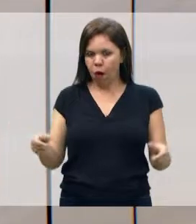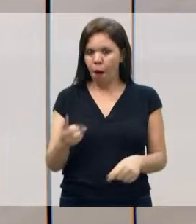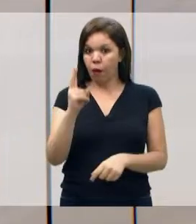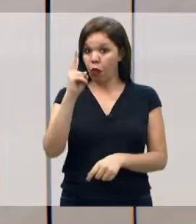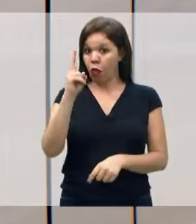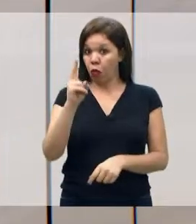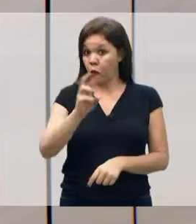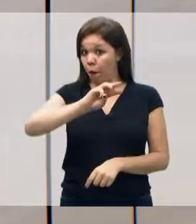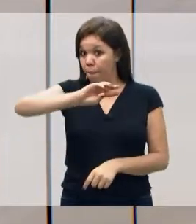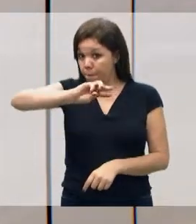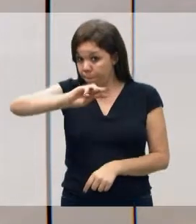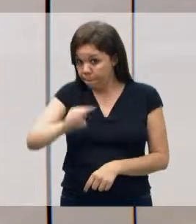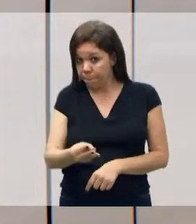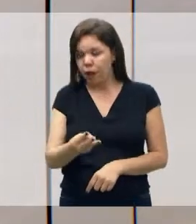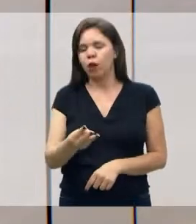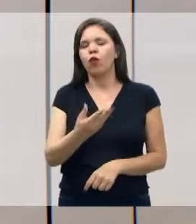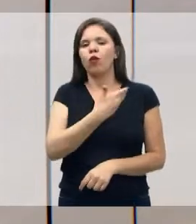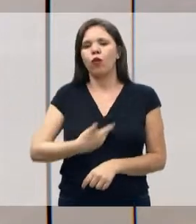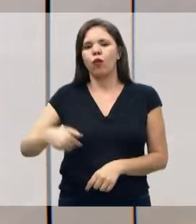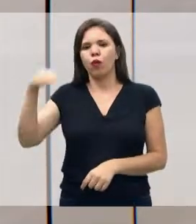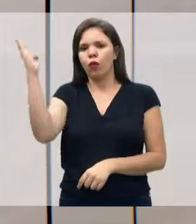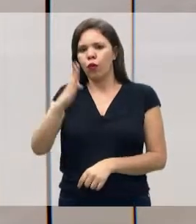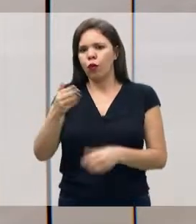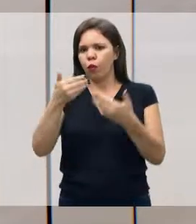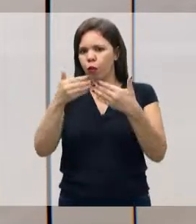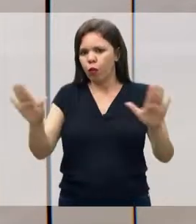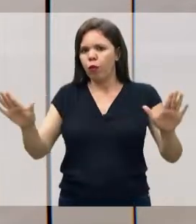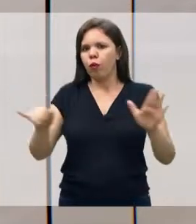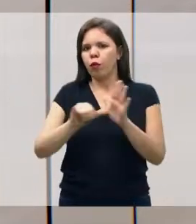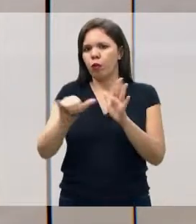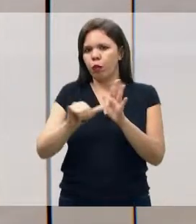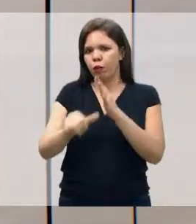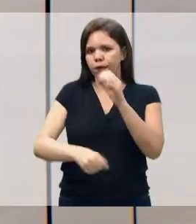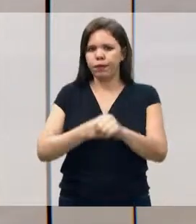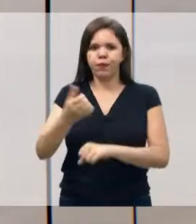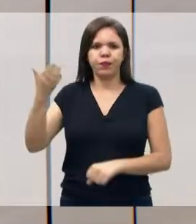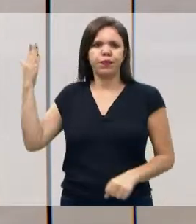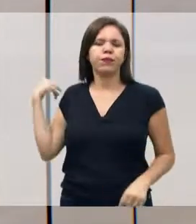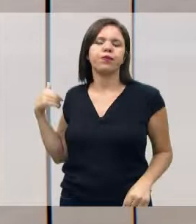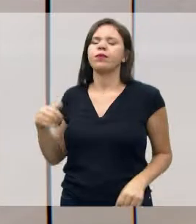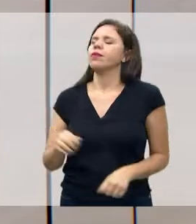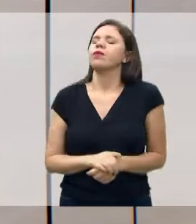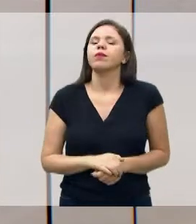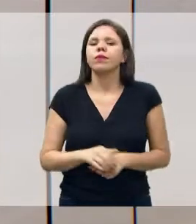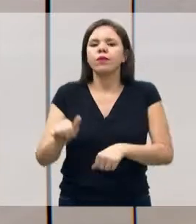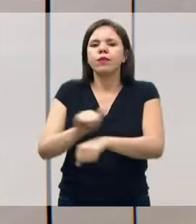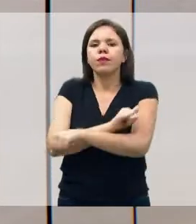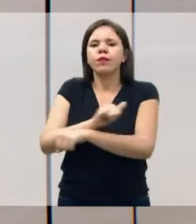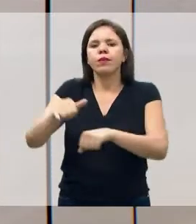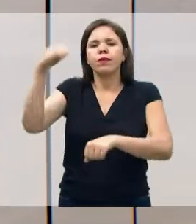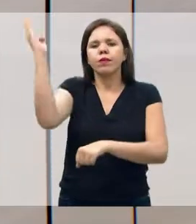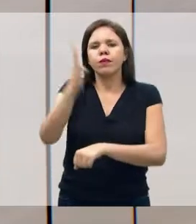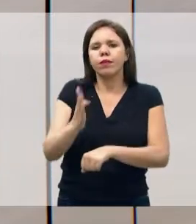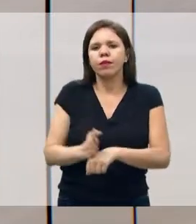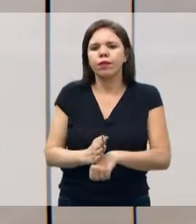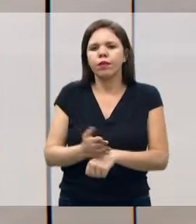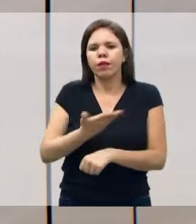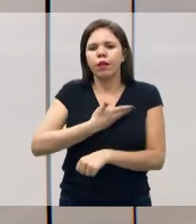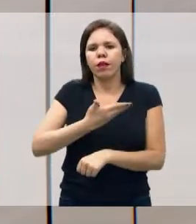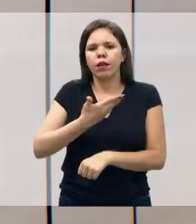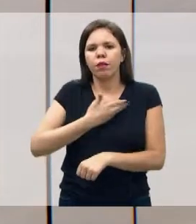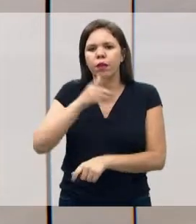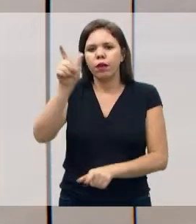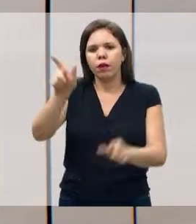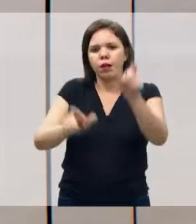2 milhões. O governo do Brasil lançou no ano passado a campanha Estratégia Brasil Amigo da